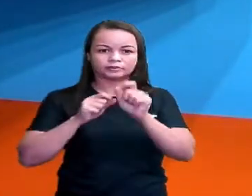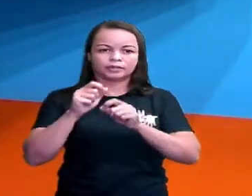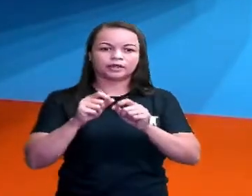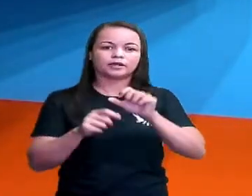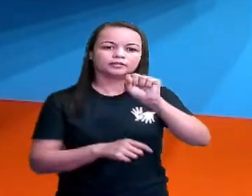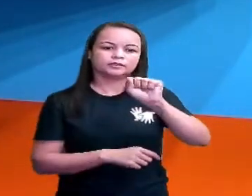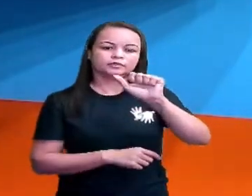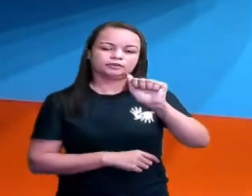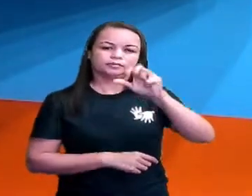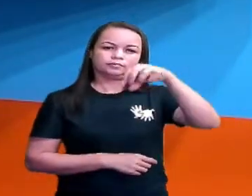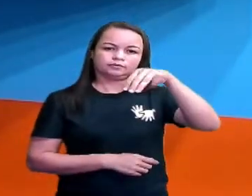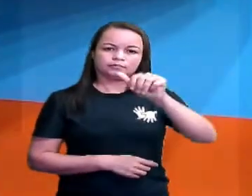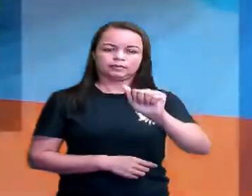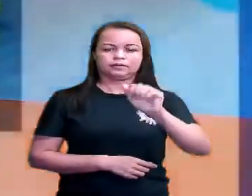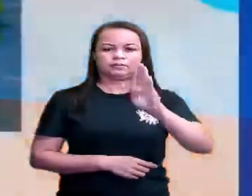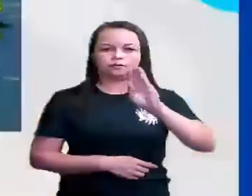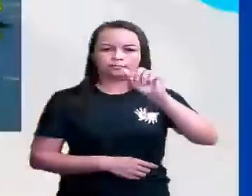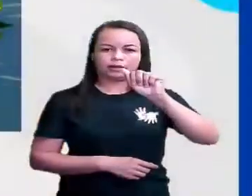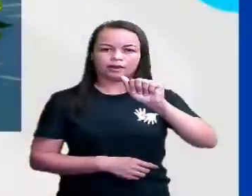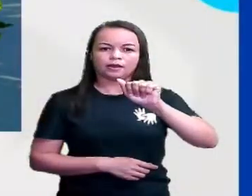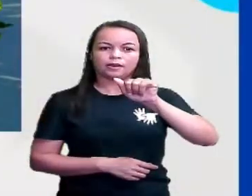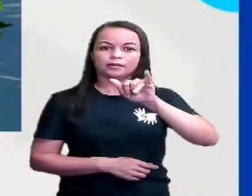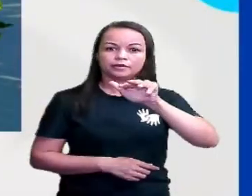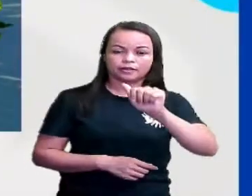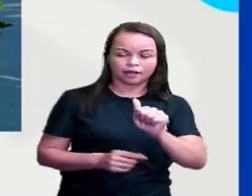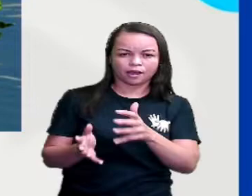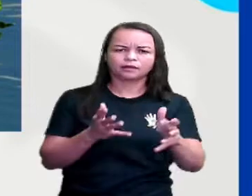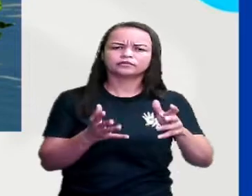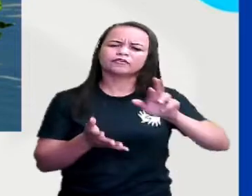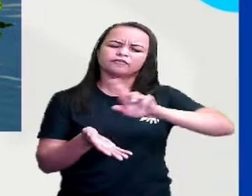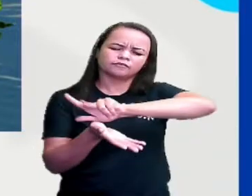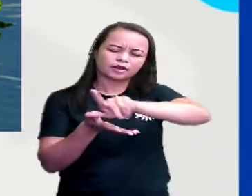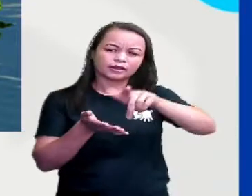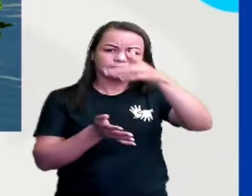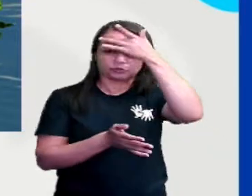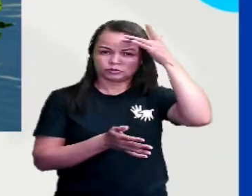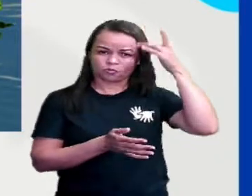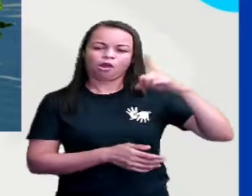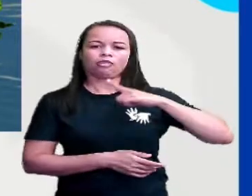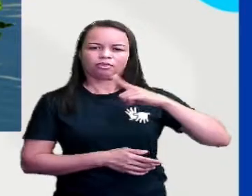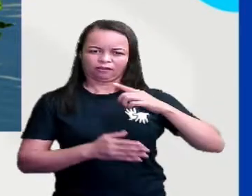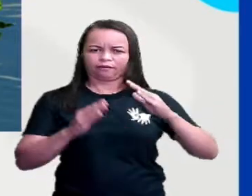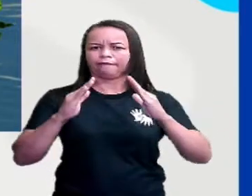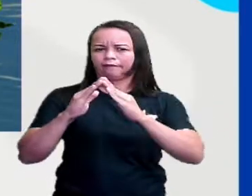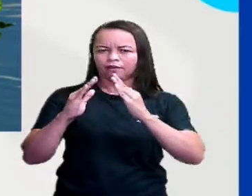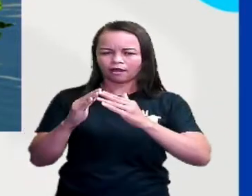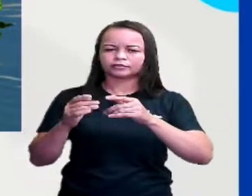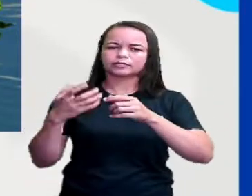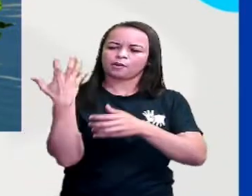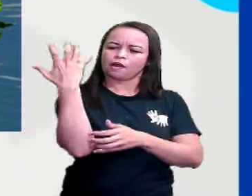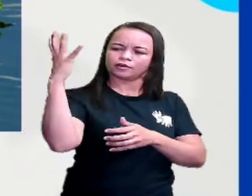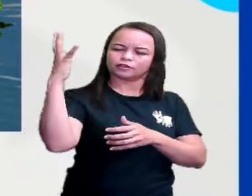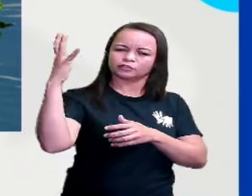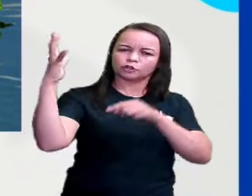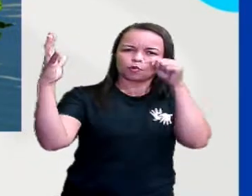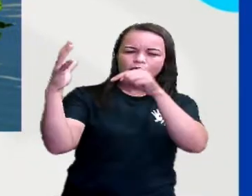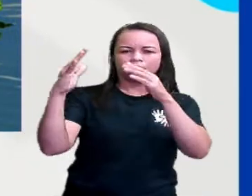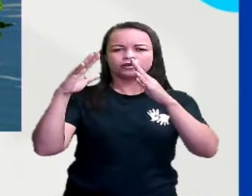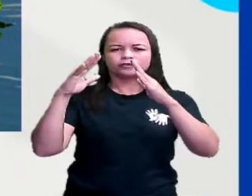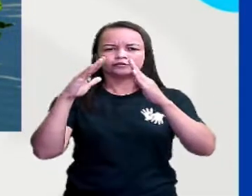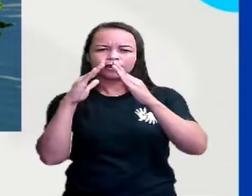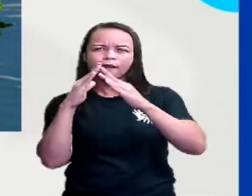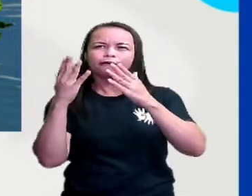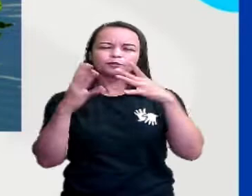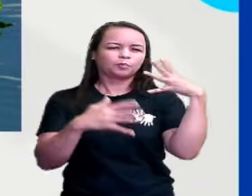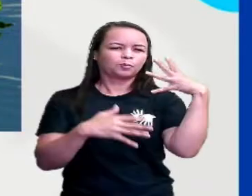muitas pessoas também têm essa planta em casa, né? Para fins ornamentais, né? Para deixar o ambiente da sua